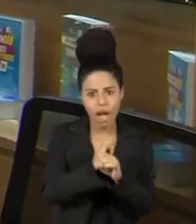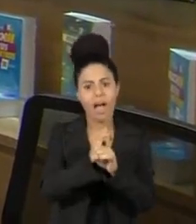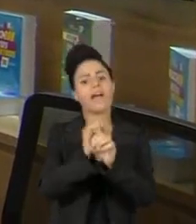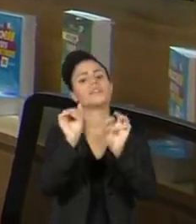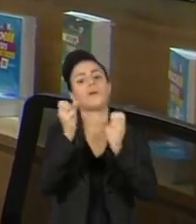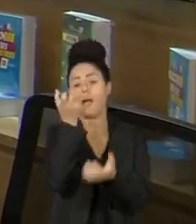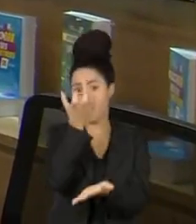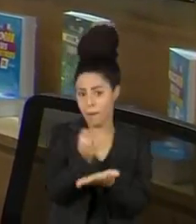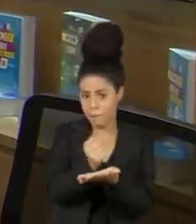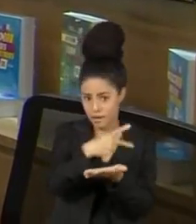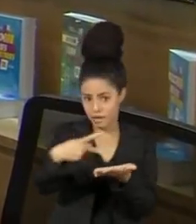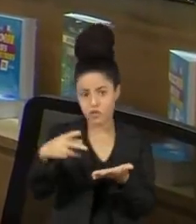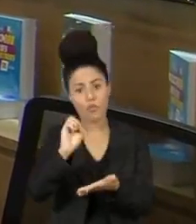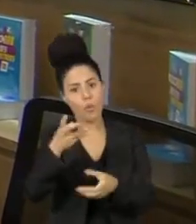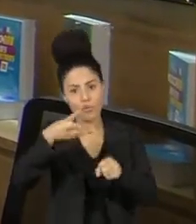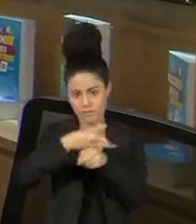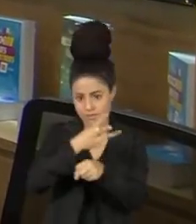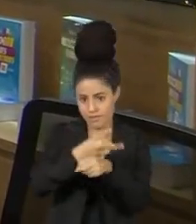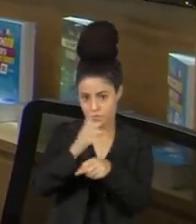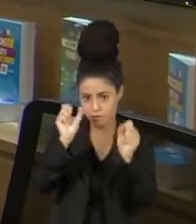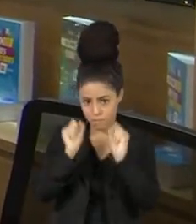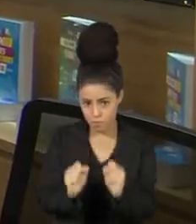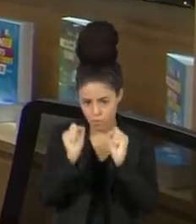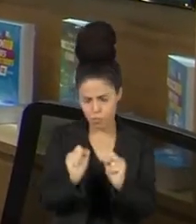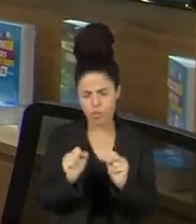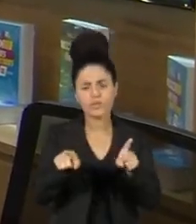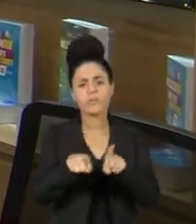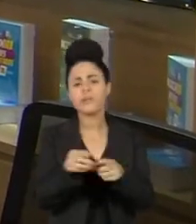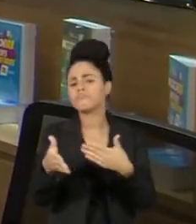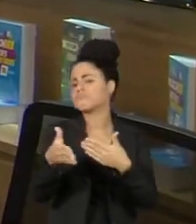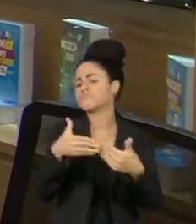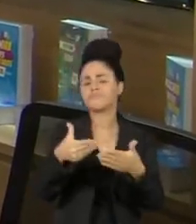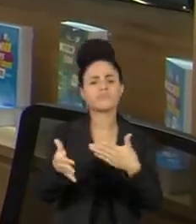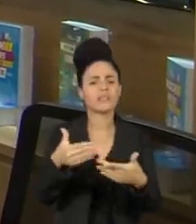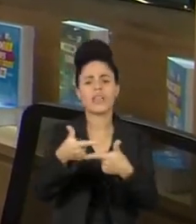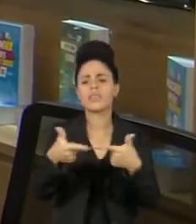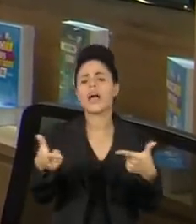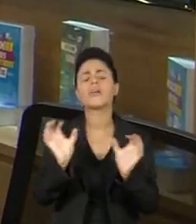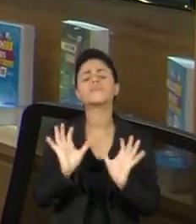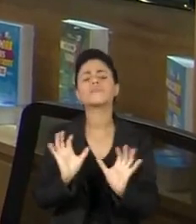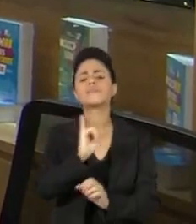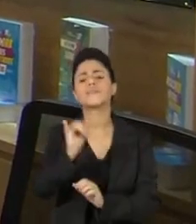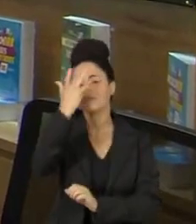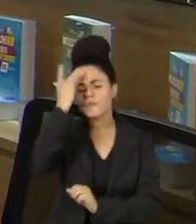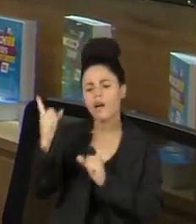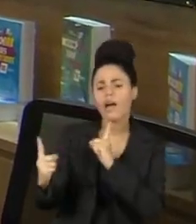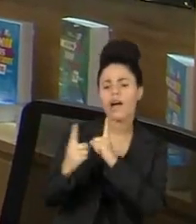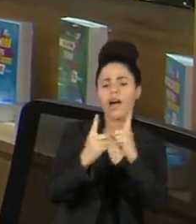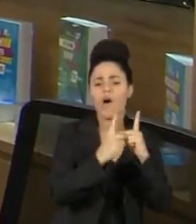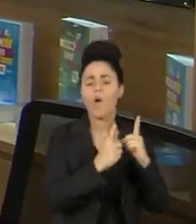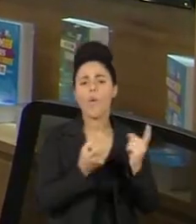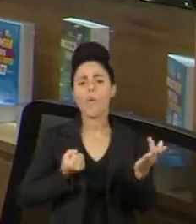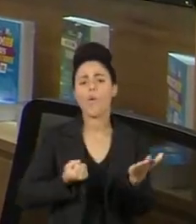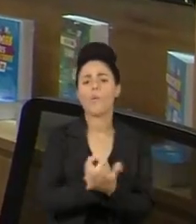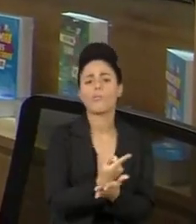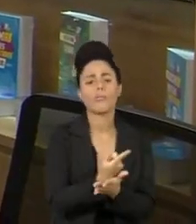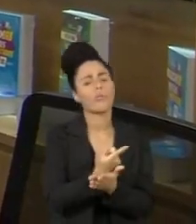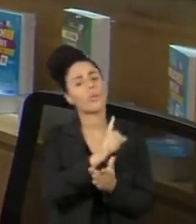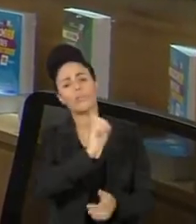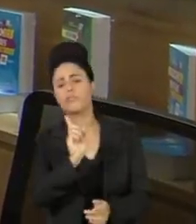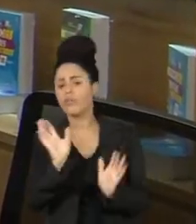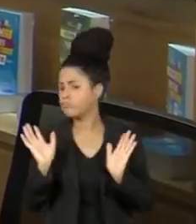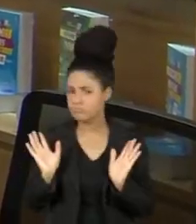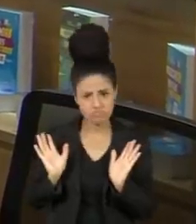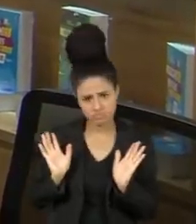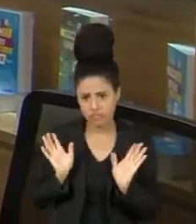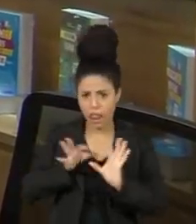ou aplicativos, por exemplo. Isso pode ser feito independentemente de o cliente ter feito essa compra através desses meios,